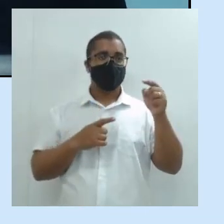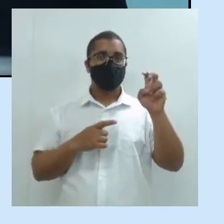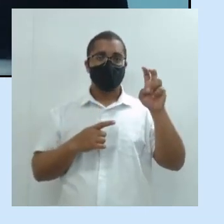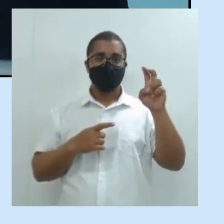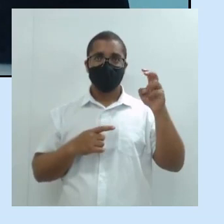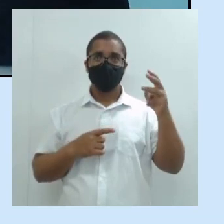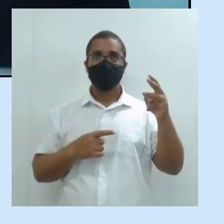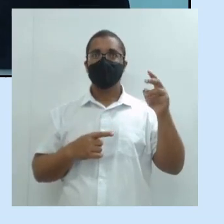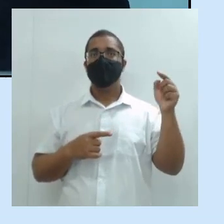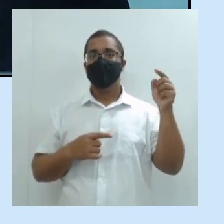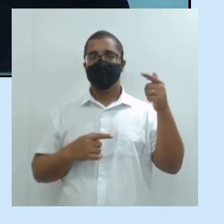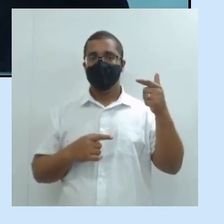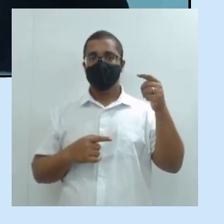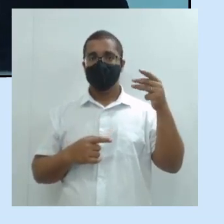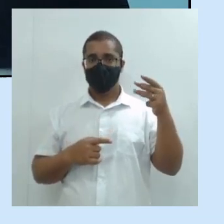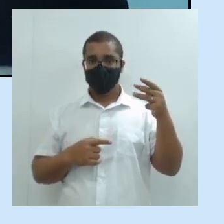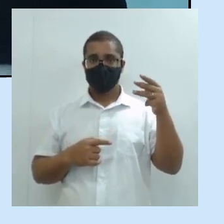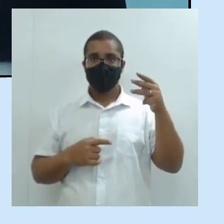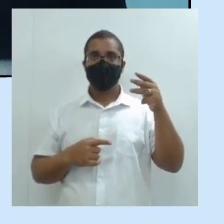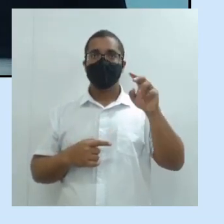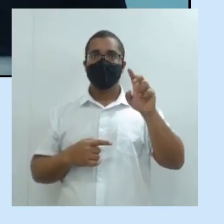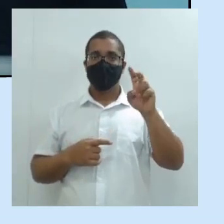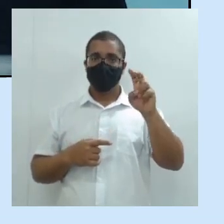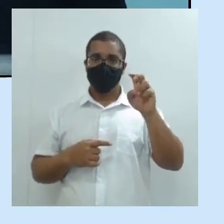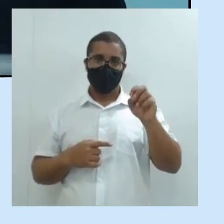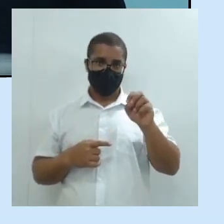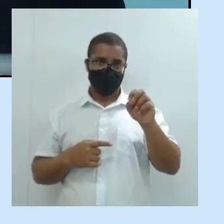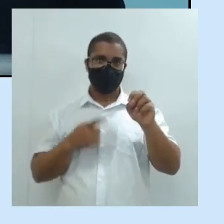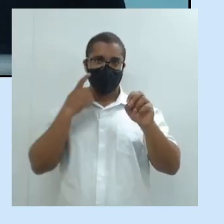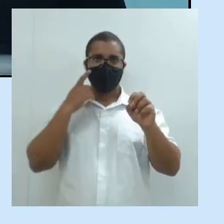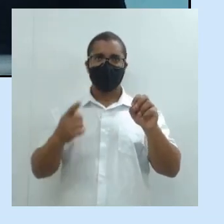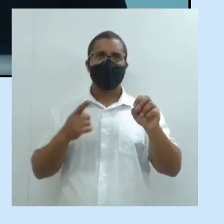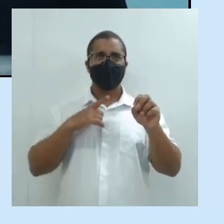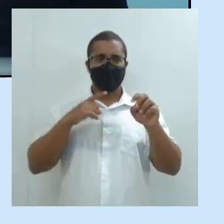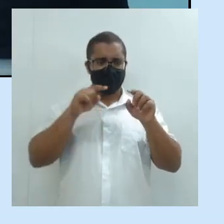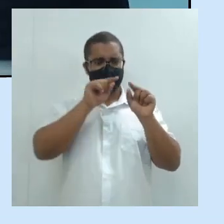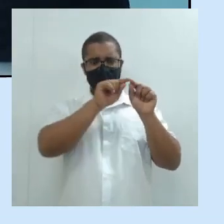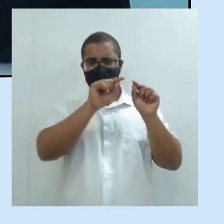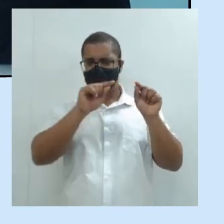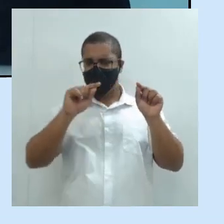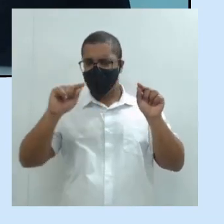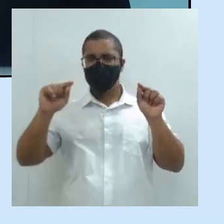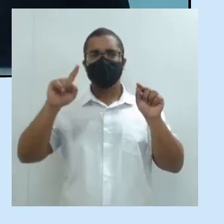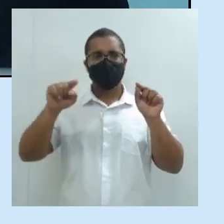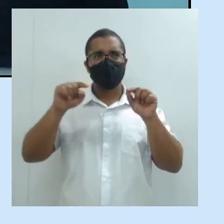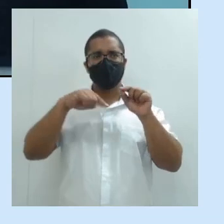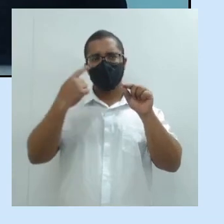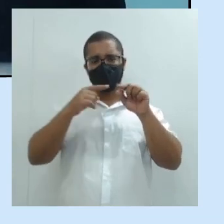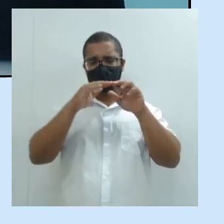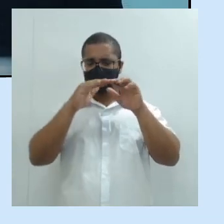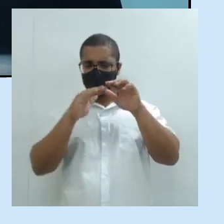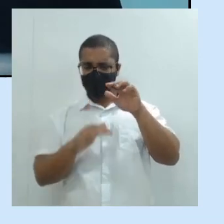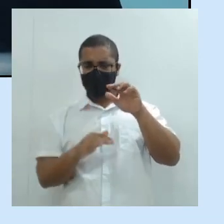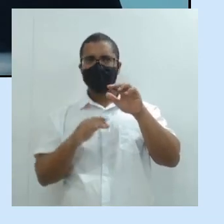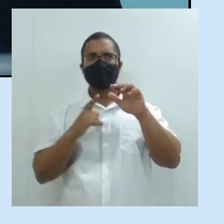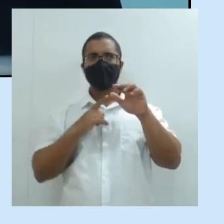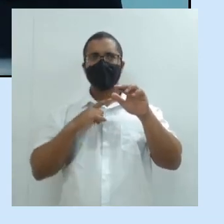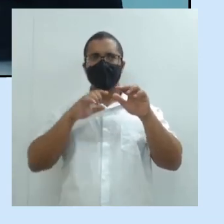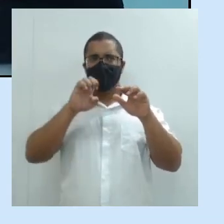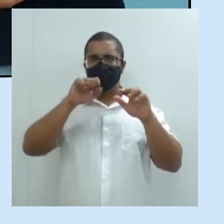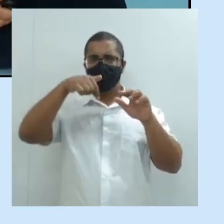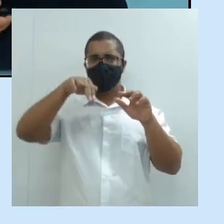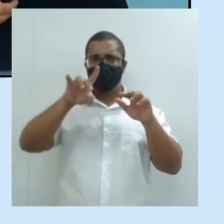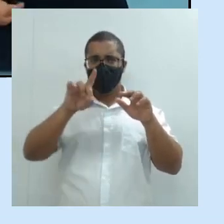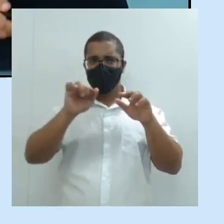do Brasil no globo terrestre. Essa linha que divide aí, ó, está tracejado e a gente está bem um pouquinho abaixo dessa palavra